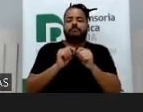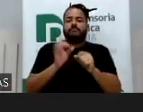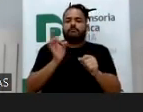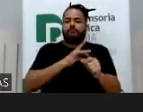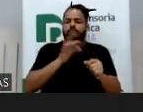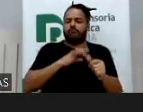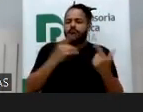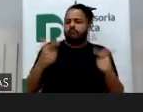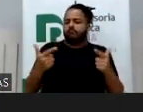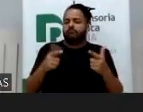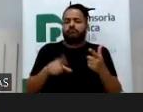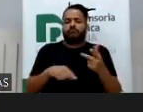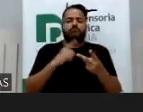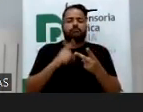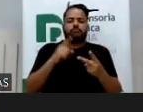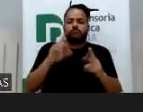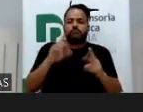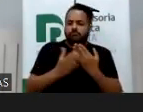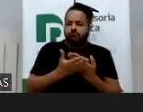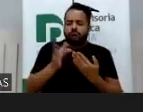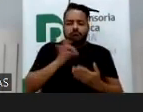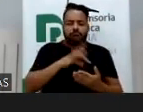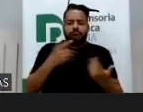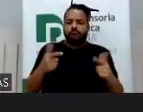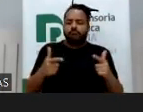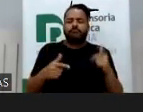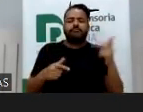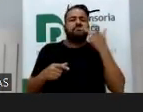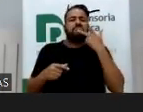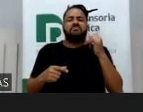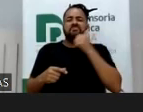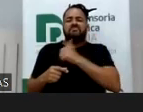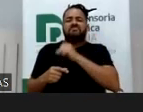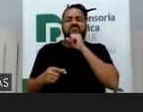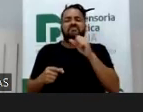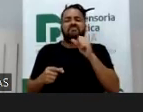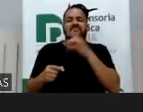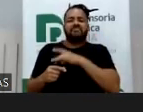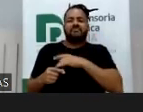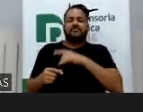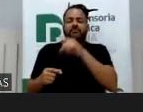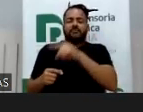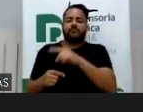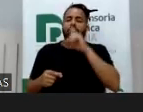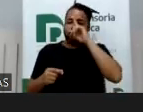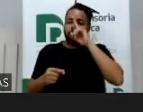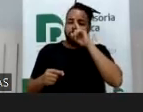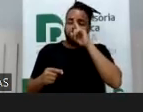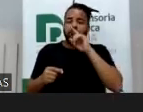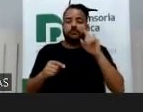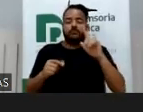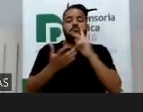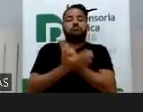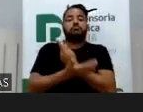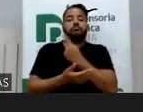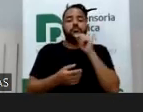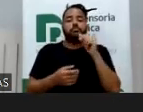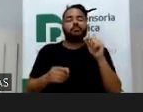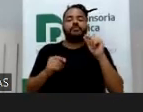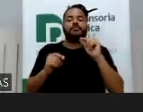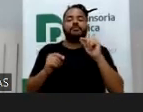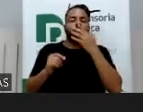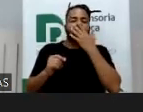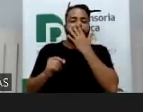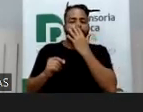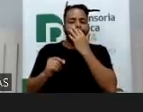se ela não está com medo, ela mandava e-mail da escola dizendo, pelo amor de Deus, papai vem me pegar, eu não quero ir para a casa de mamãe, eu dizia, tem risco de ela estar sofrendo alguma coisa? Não, doutor Fernando, não acho que é